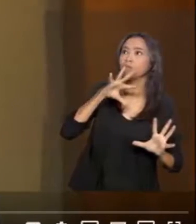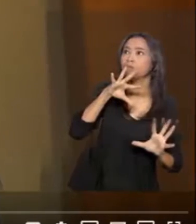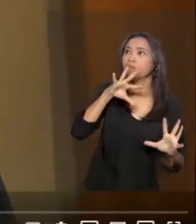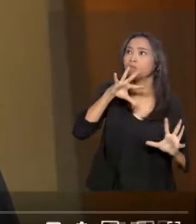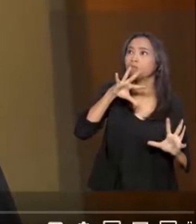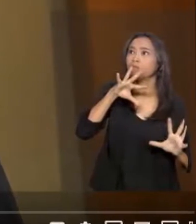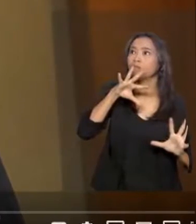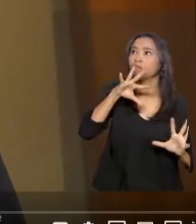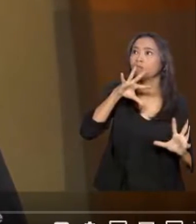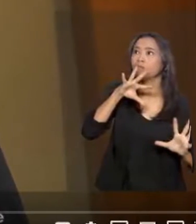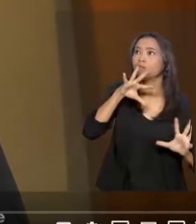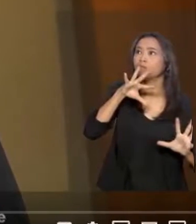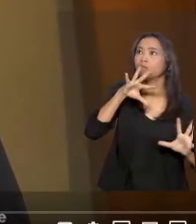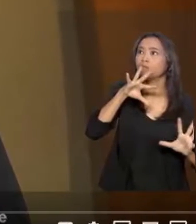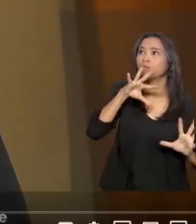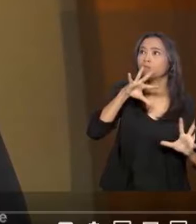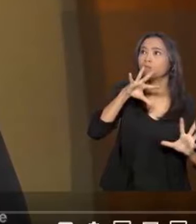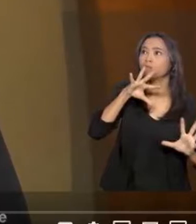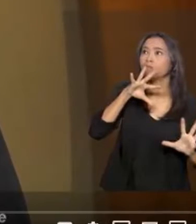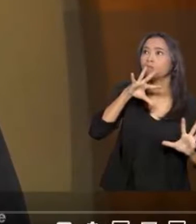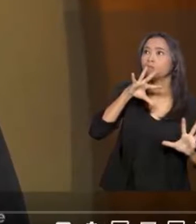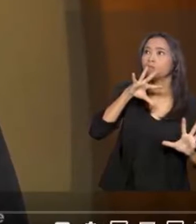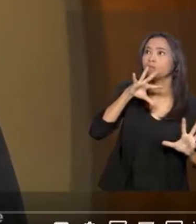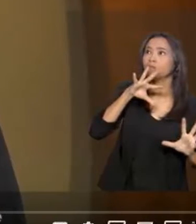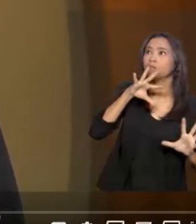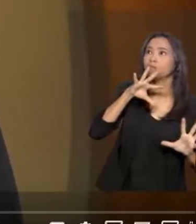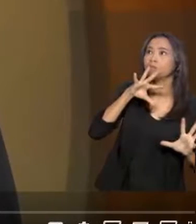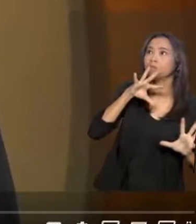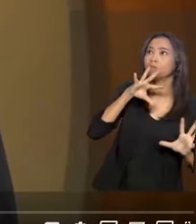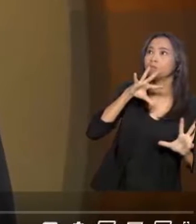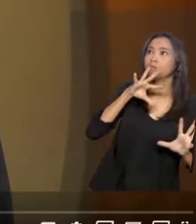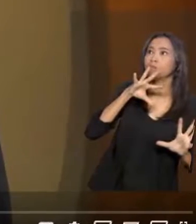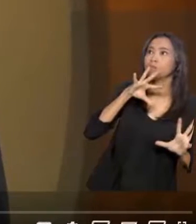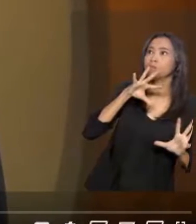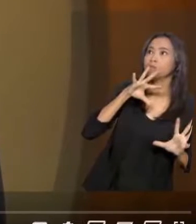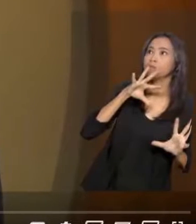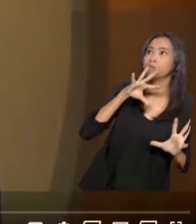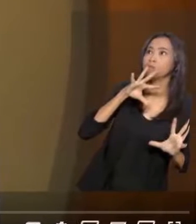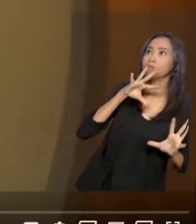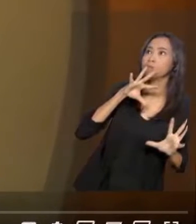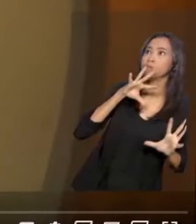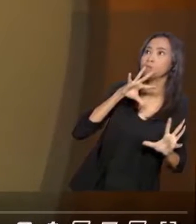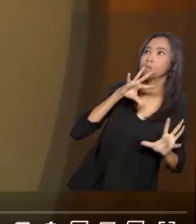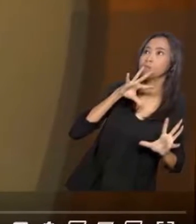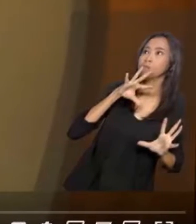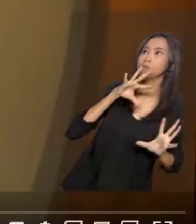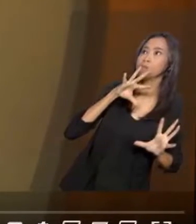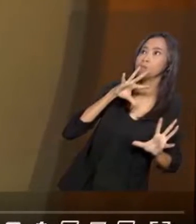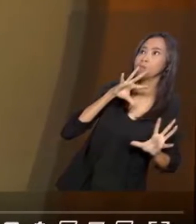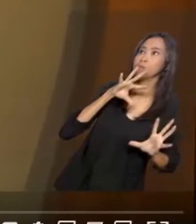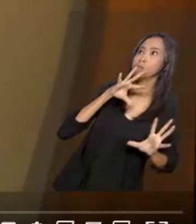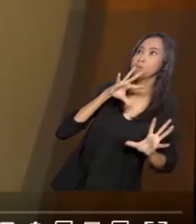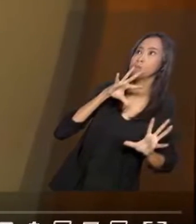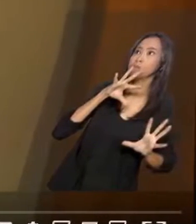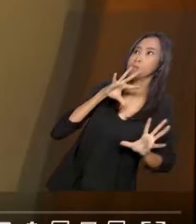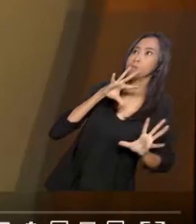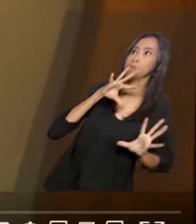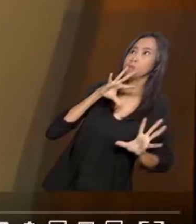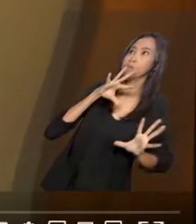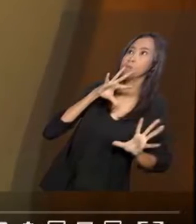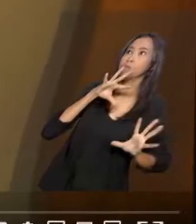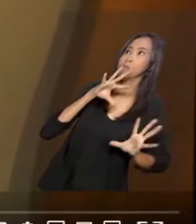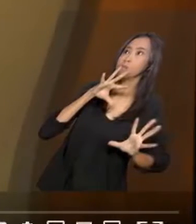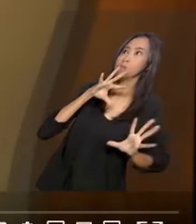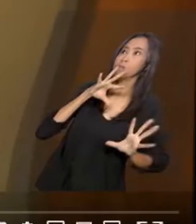não conseguiram avançar com seus compromissos no âmbito do Acordo de Paris. Seguimos, como sempre,